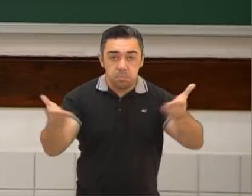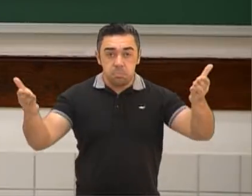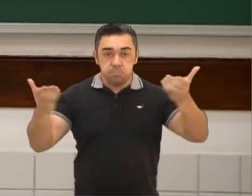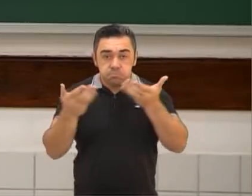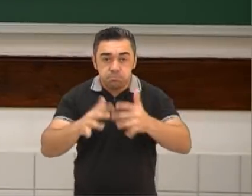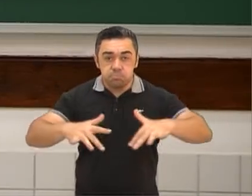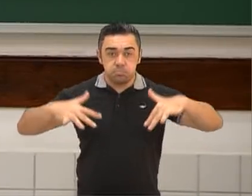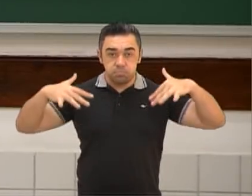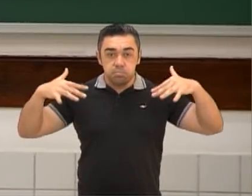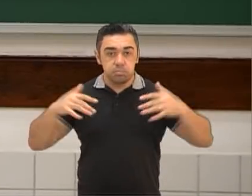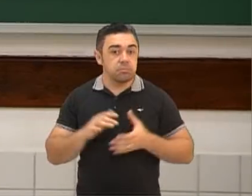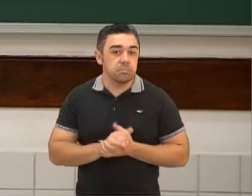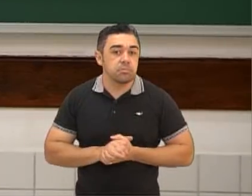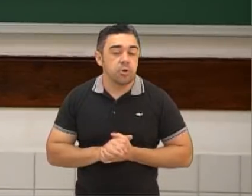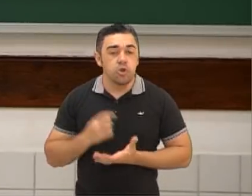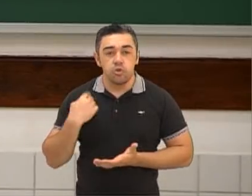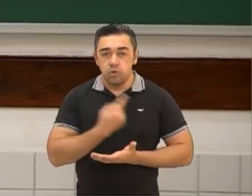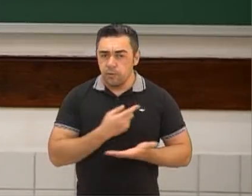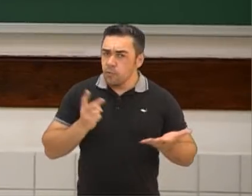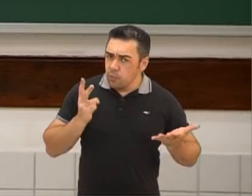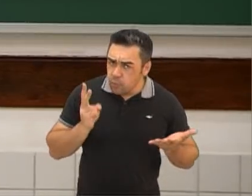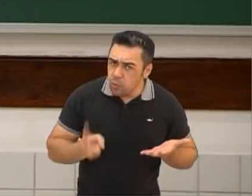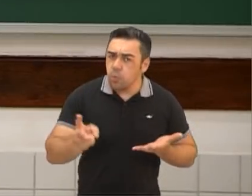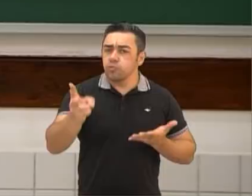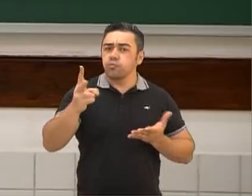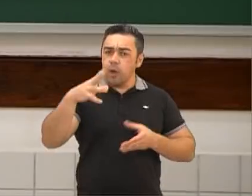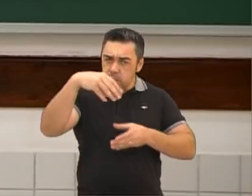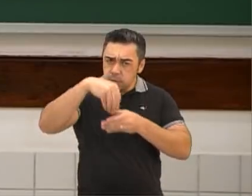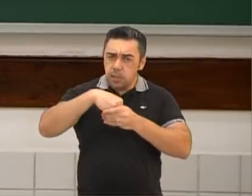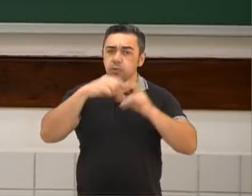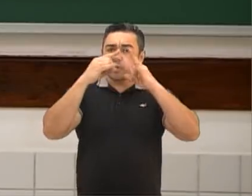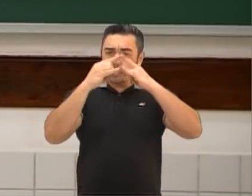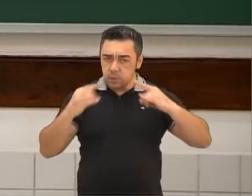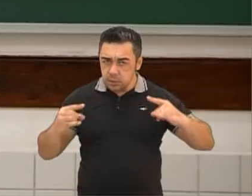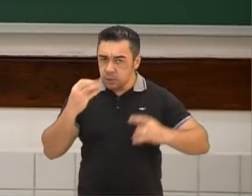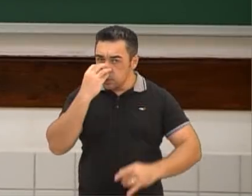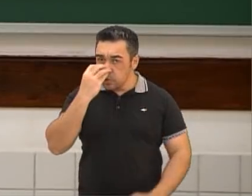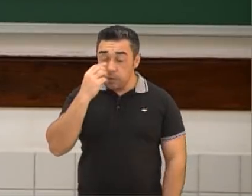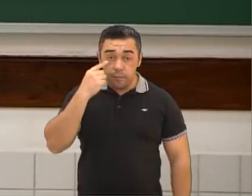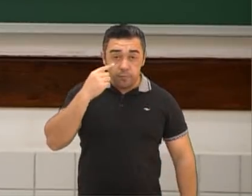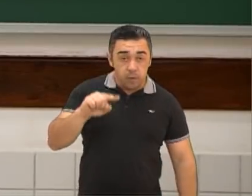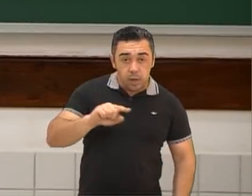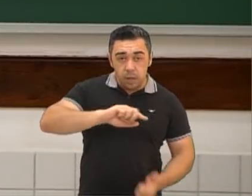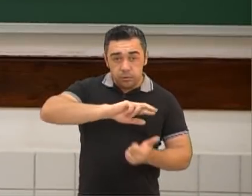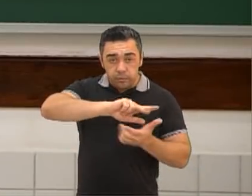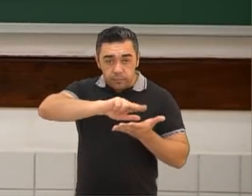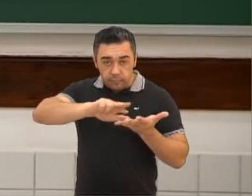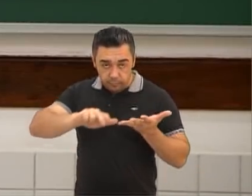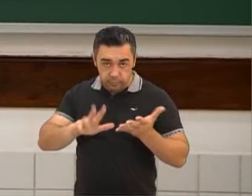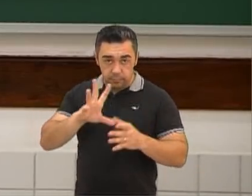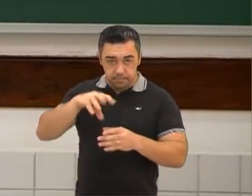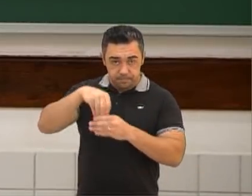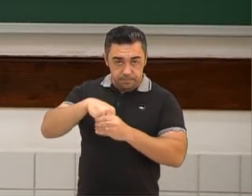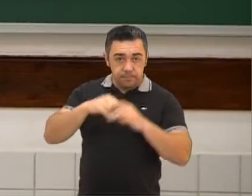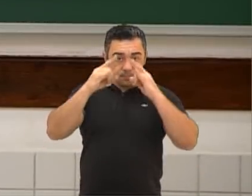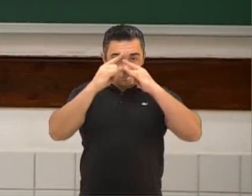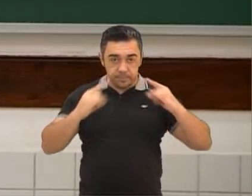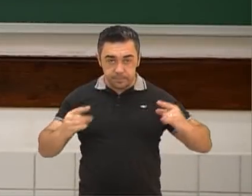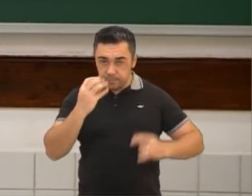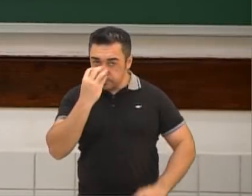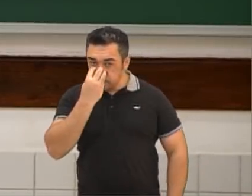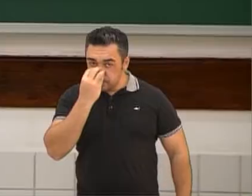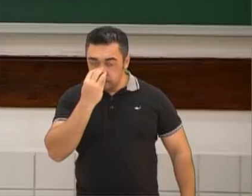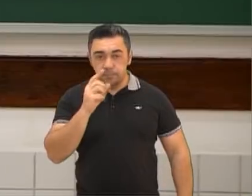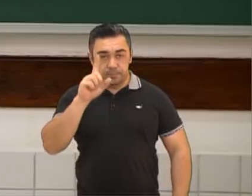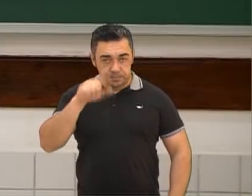público, né? Vamos continuar no circo. Nós vamos ver mais algumas atividades circenses que